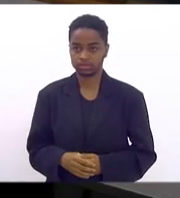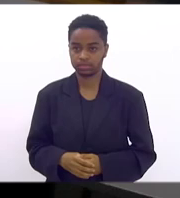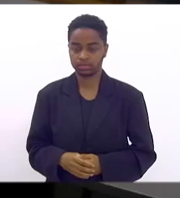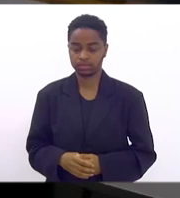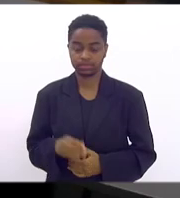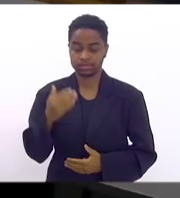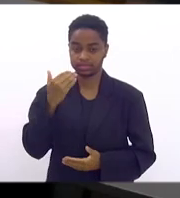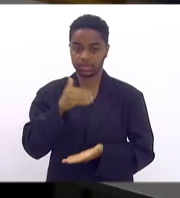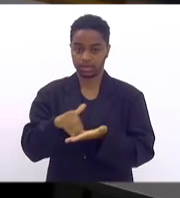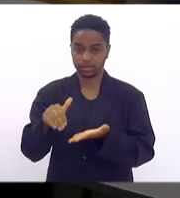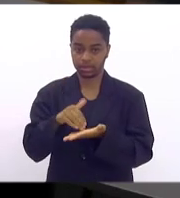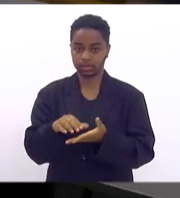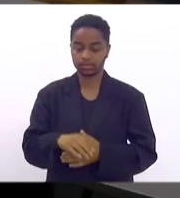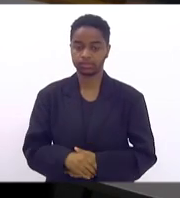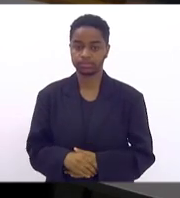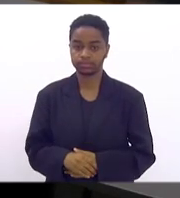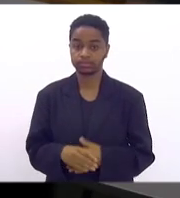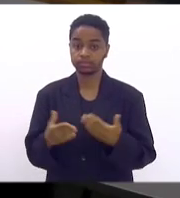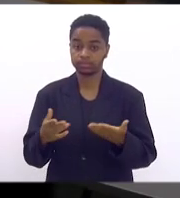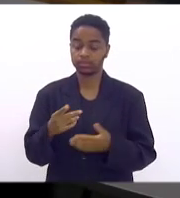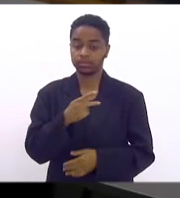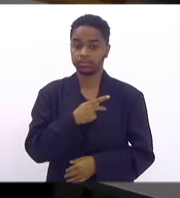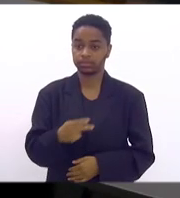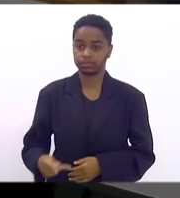secretário. É, presidenta,